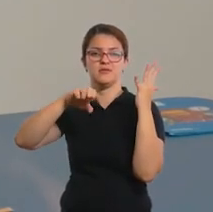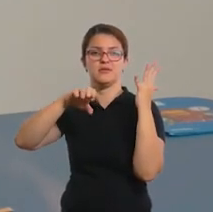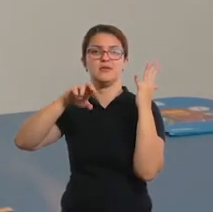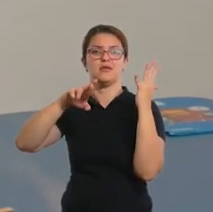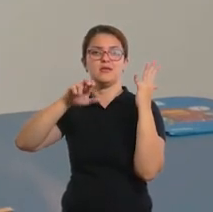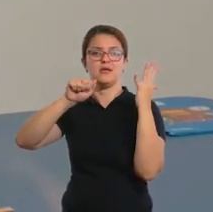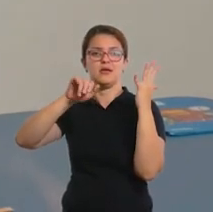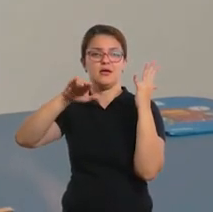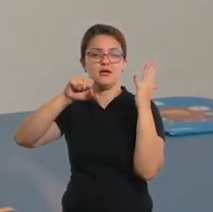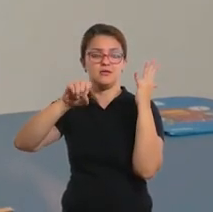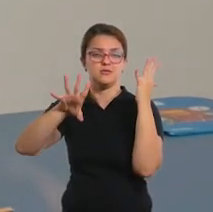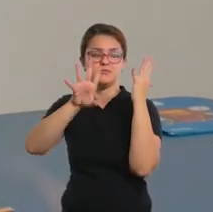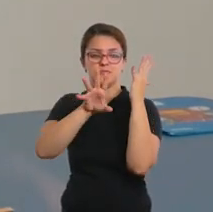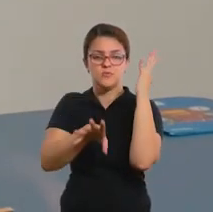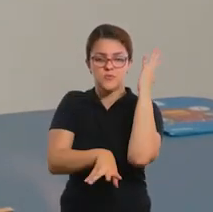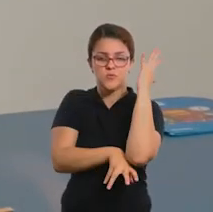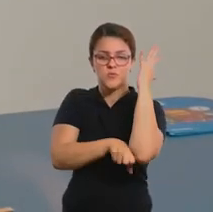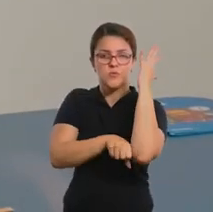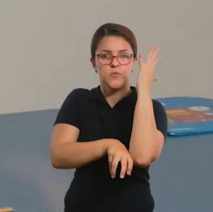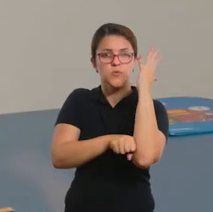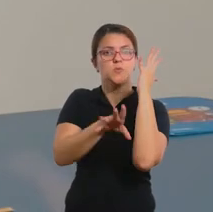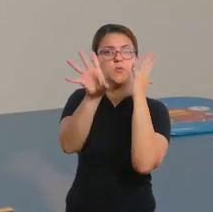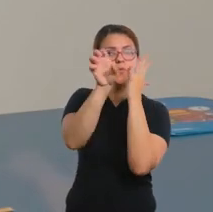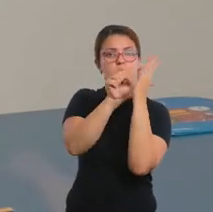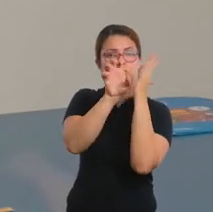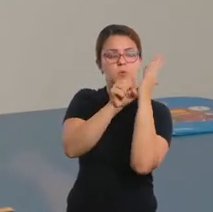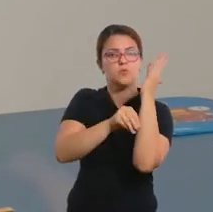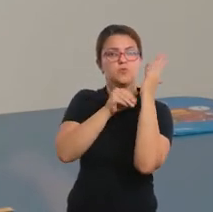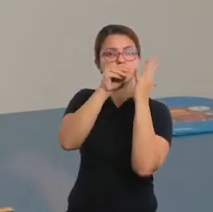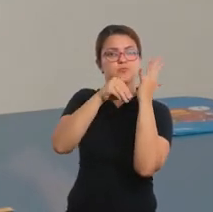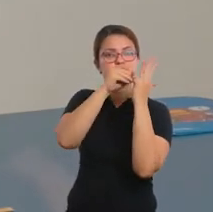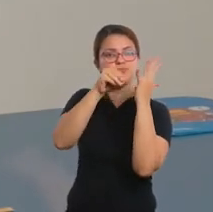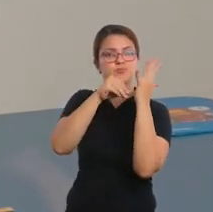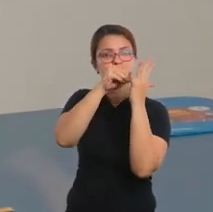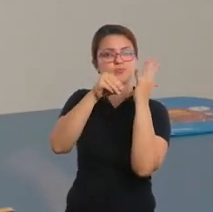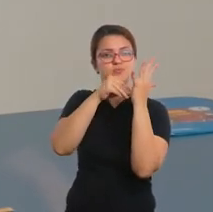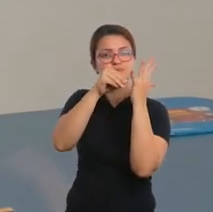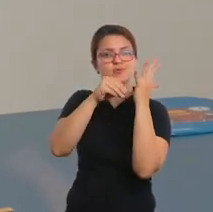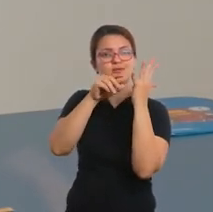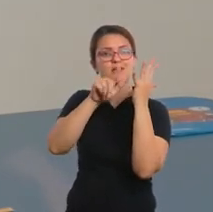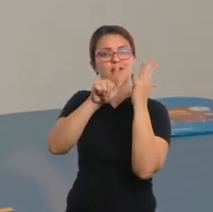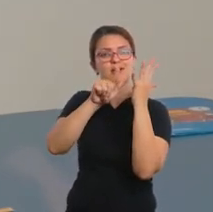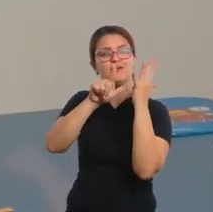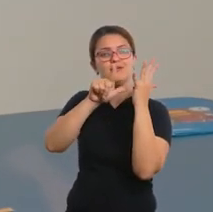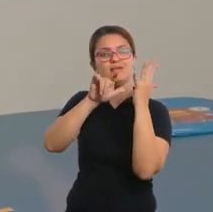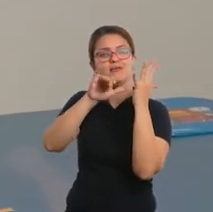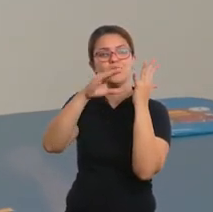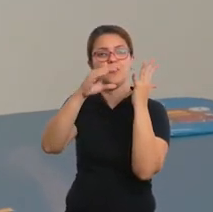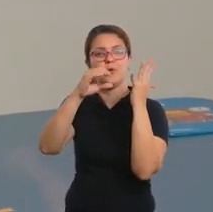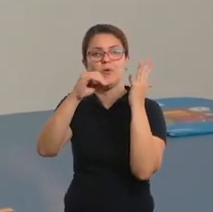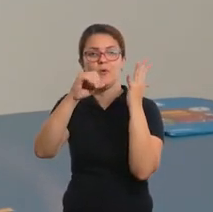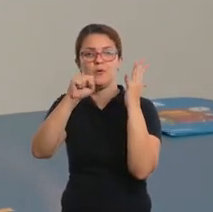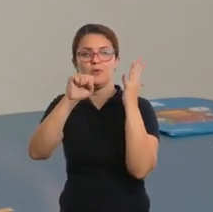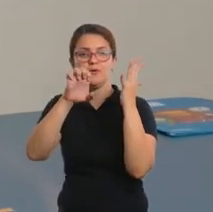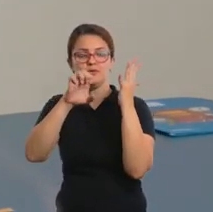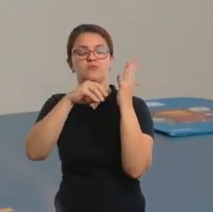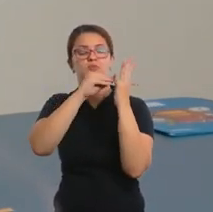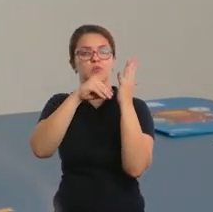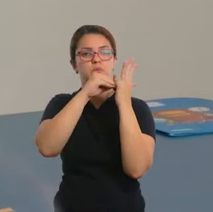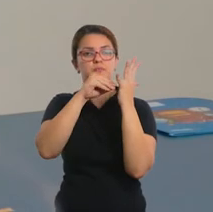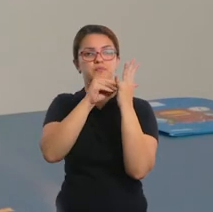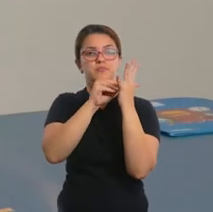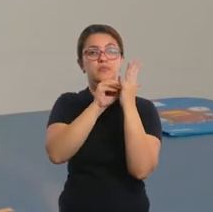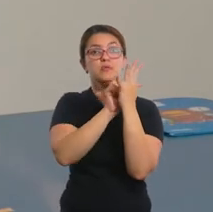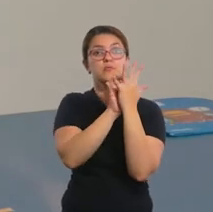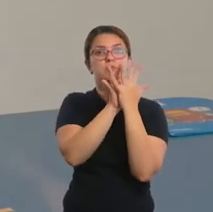chamada glicose. Ao mesmo tempo que elas absorvem o gás carbônico, elas liberam o